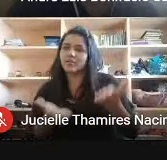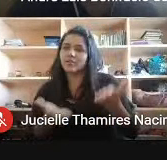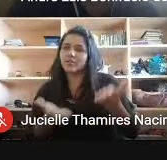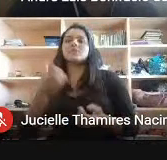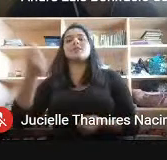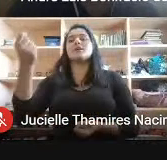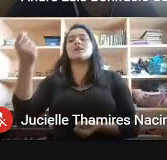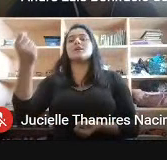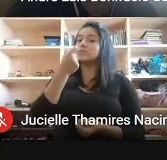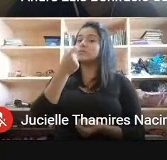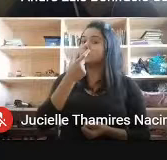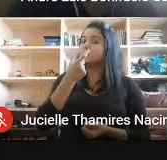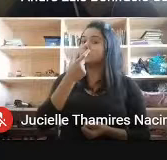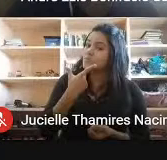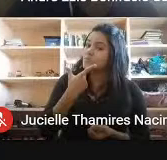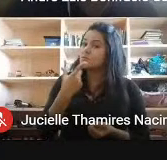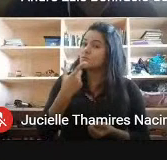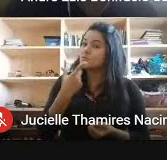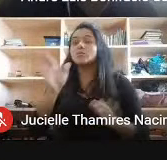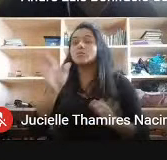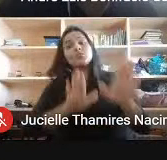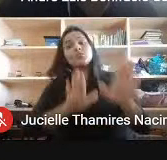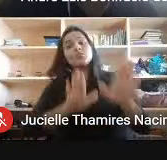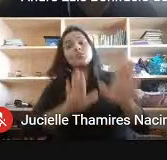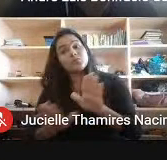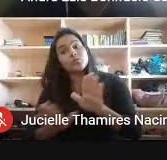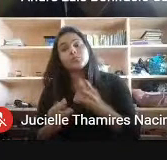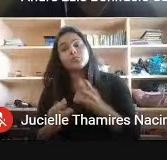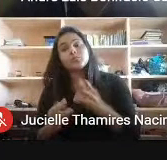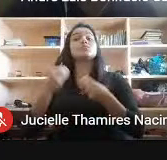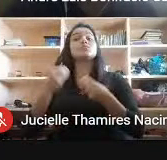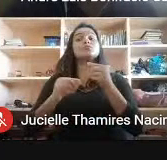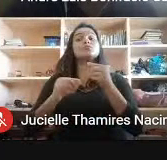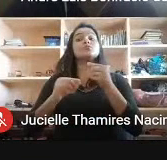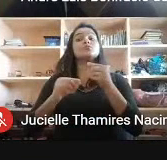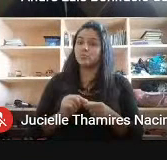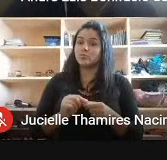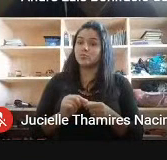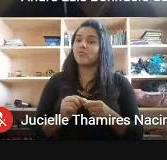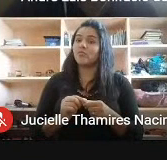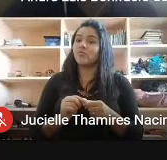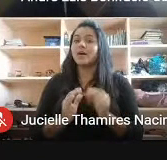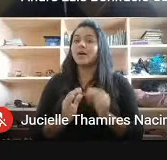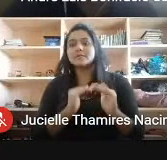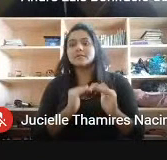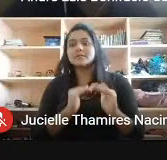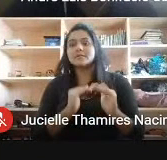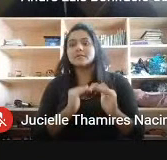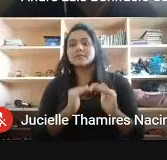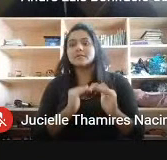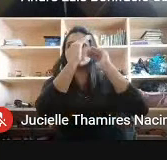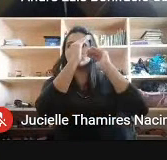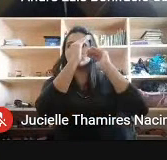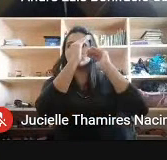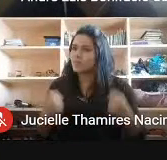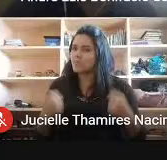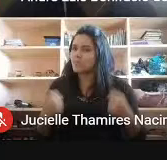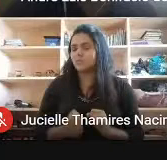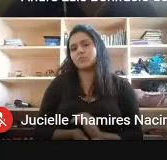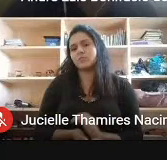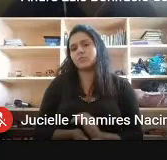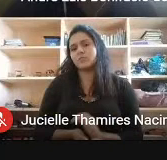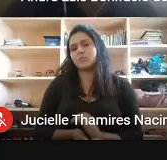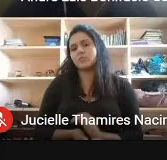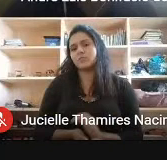um VDRL, o que é um exame treponêmico, o que é não treponêmico, acompanhar a titulação, isso tudo faz parte do processo sífilis,